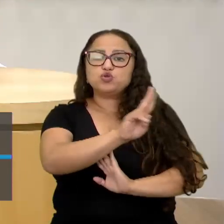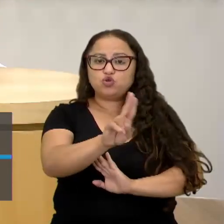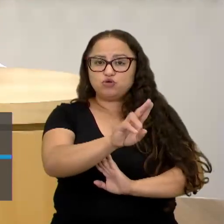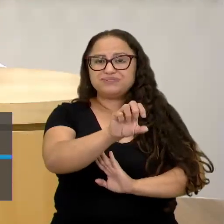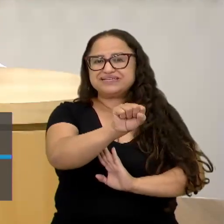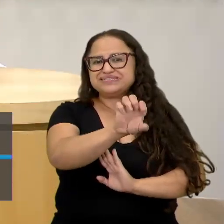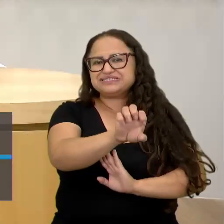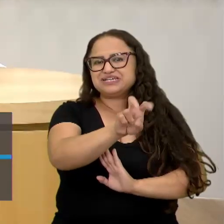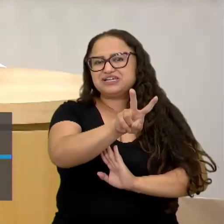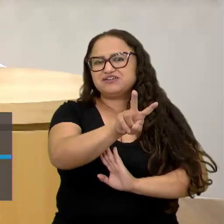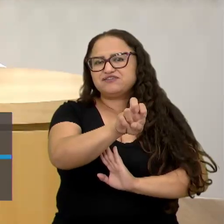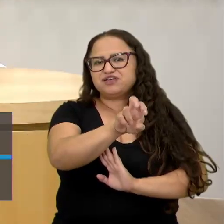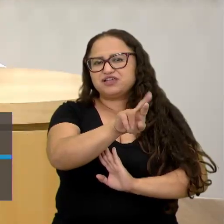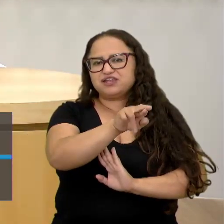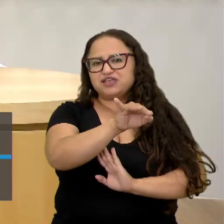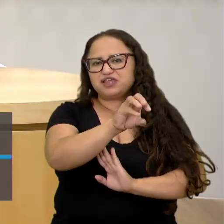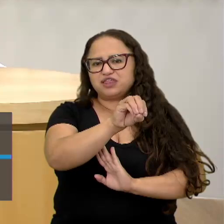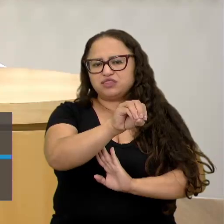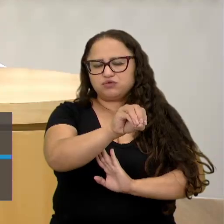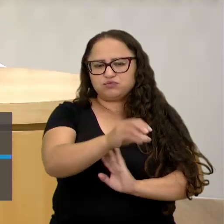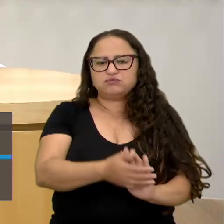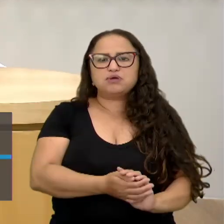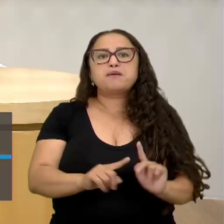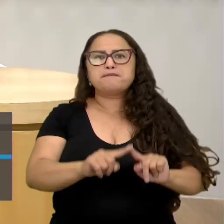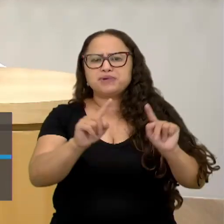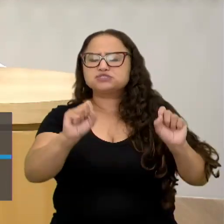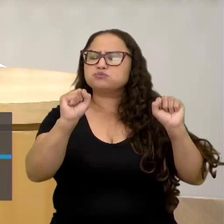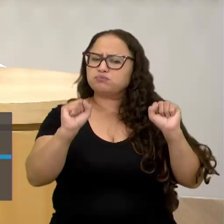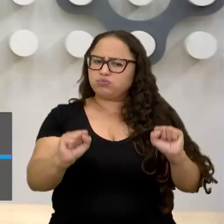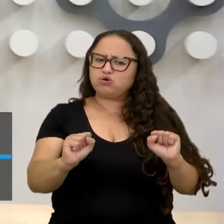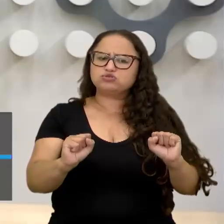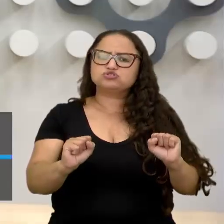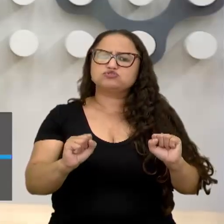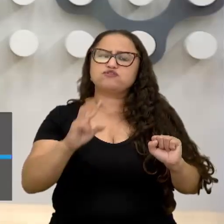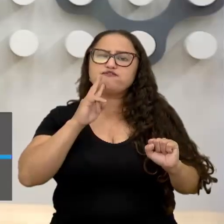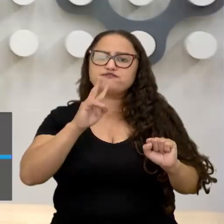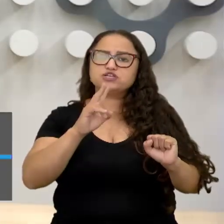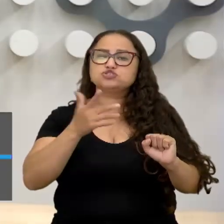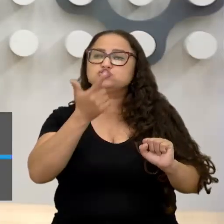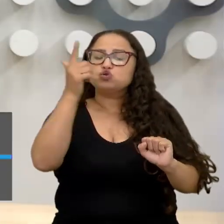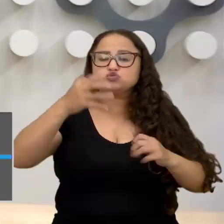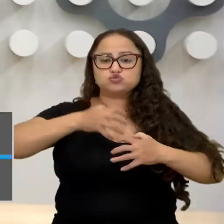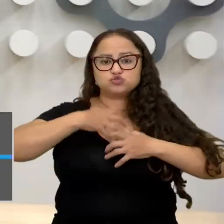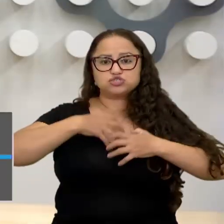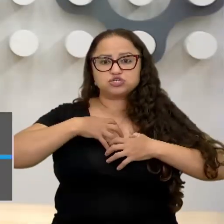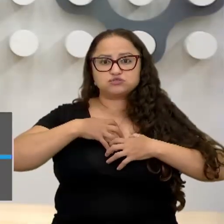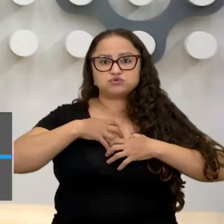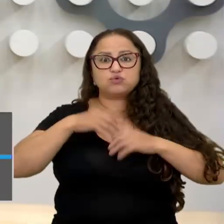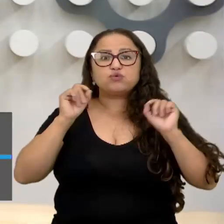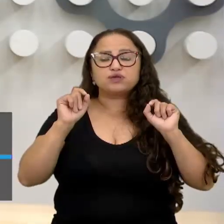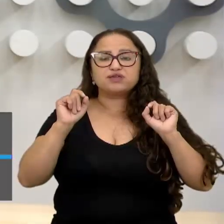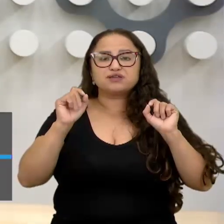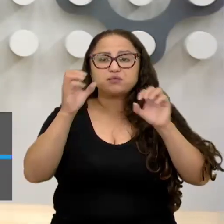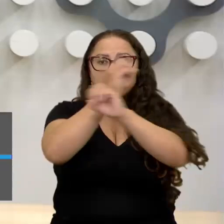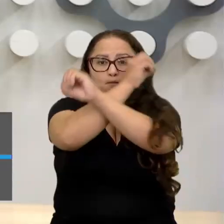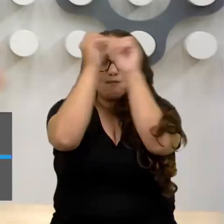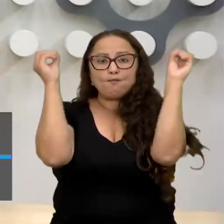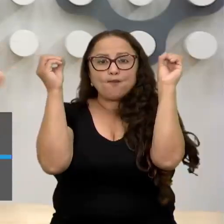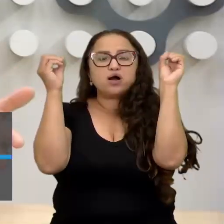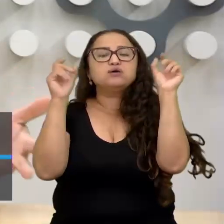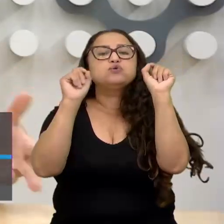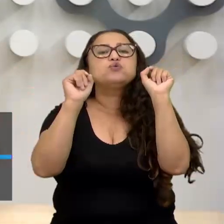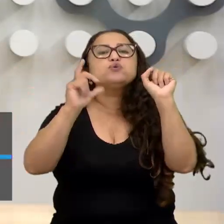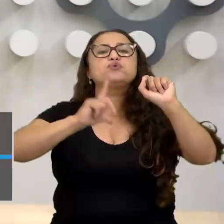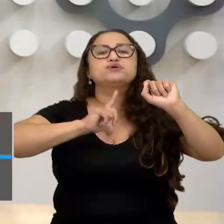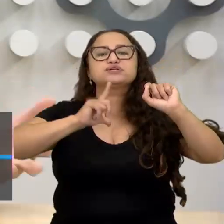Mas também a gente pode contribuir com outras formas. É claro que ele se anula porque o espaço, o